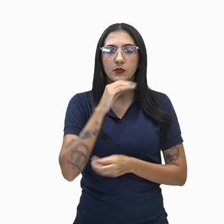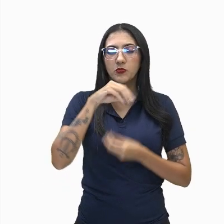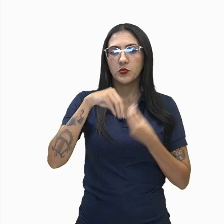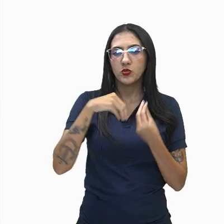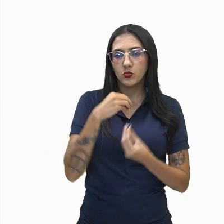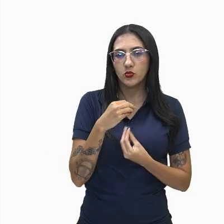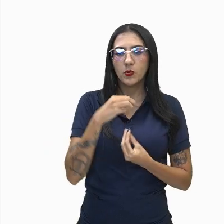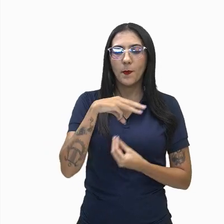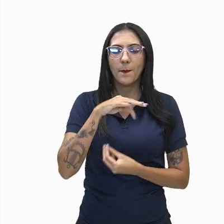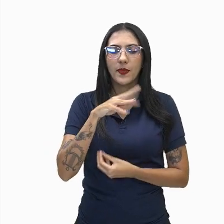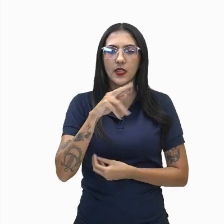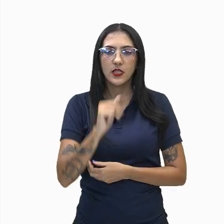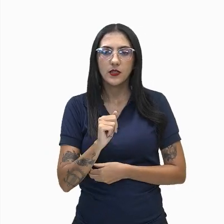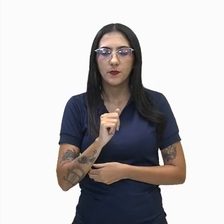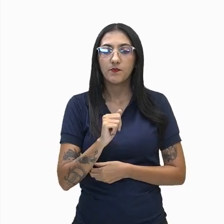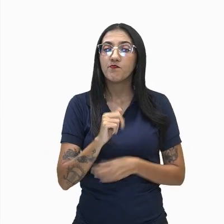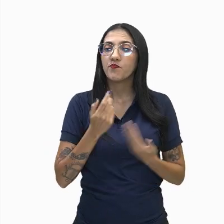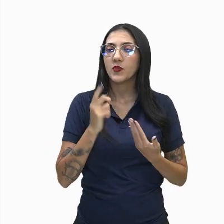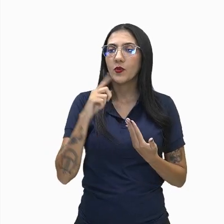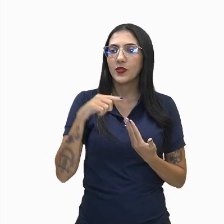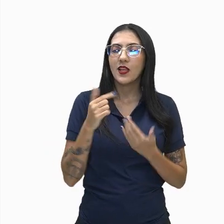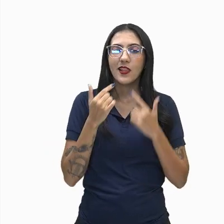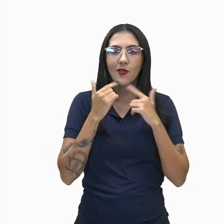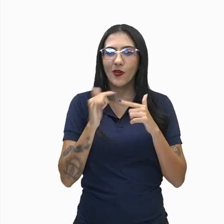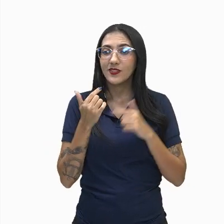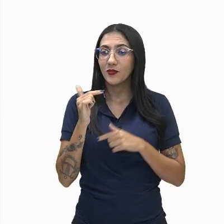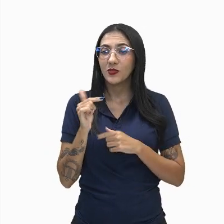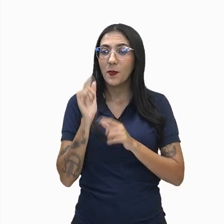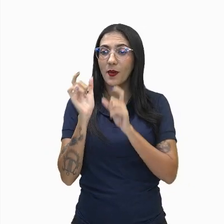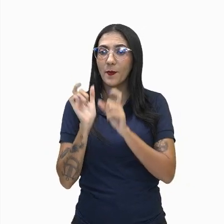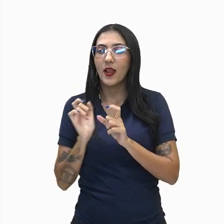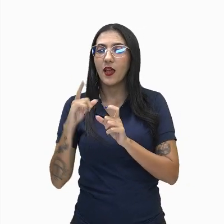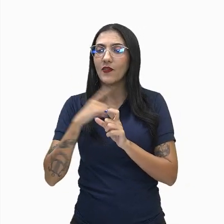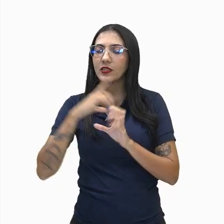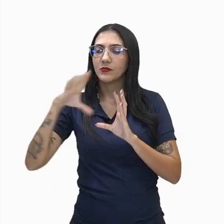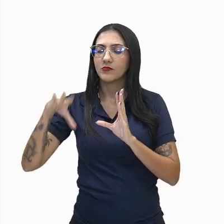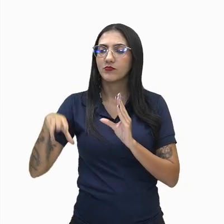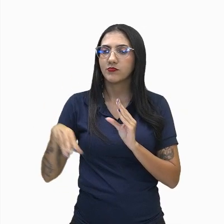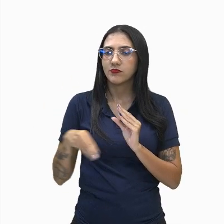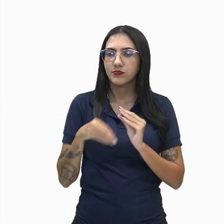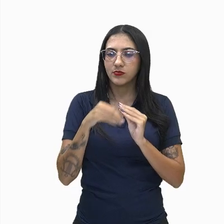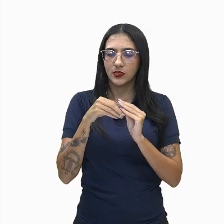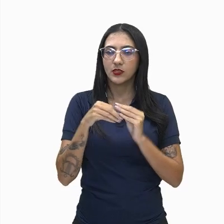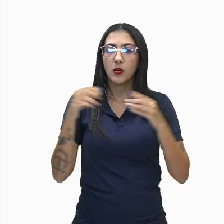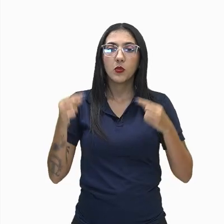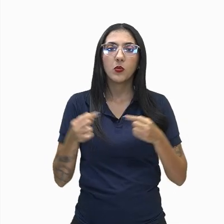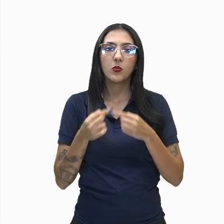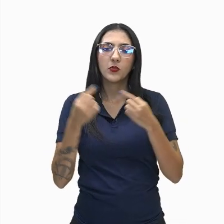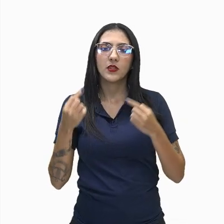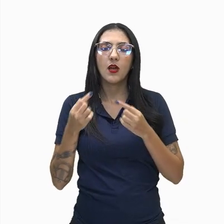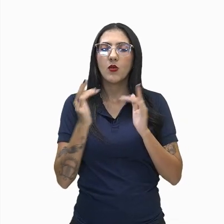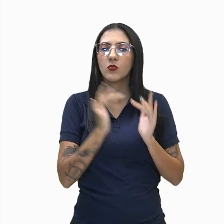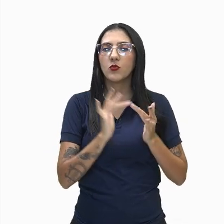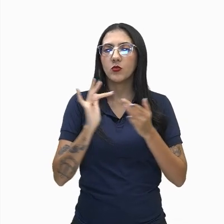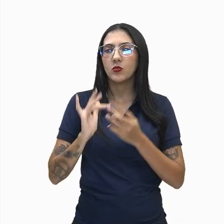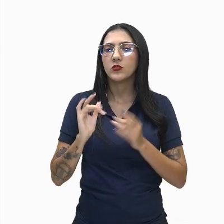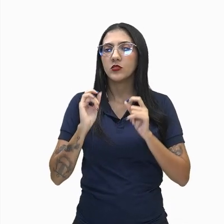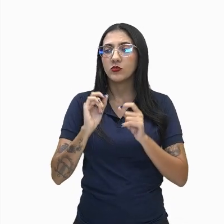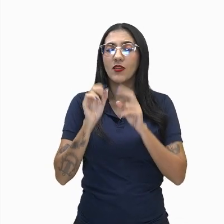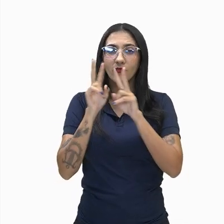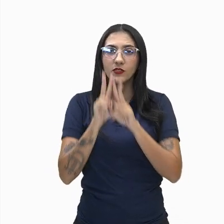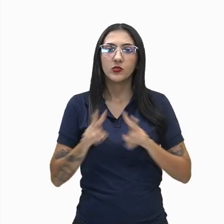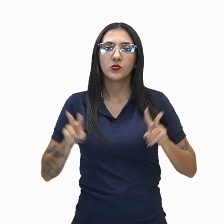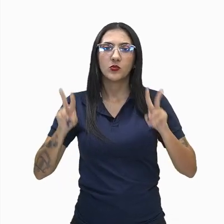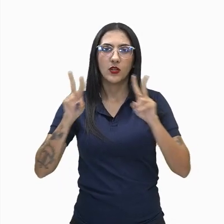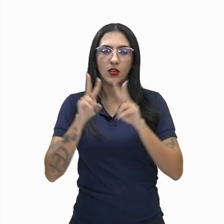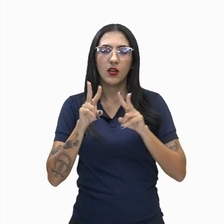Então, a linguagem não verbal, ela vai se fundamentar, se basear em elementos